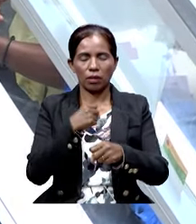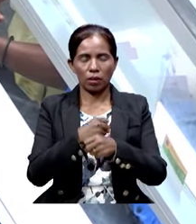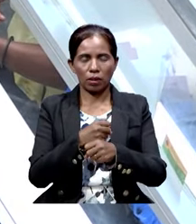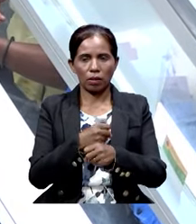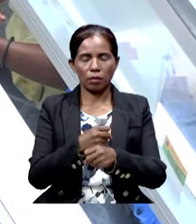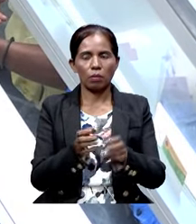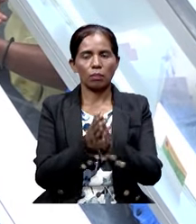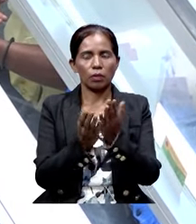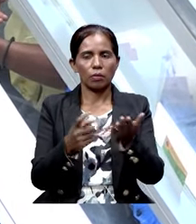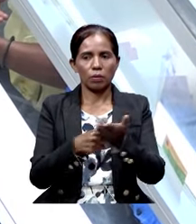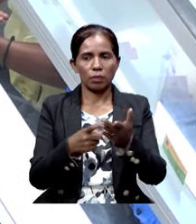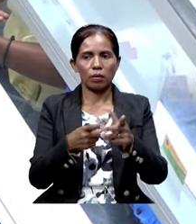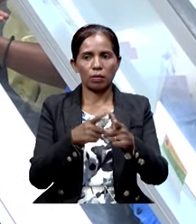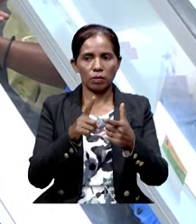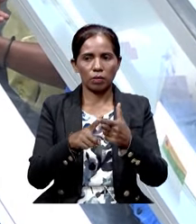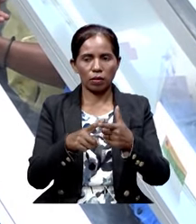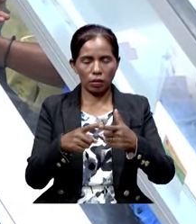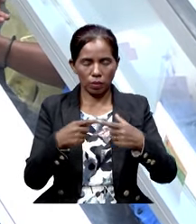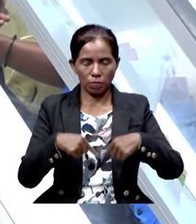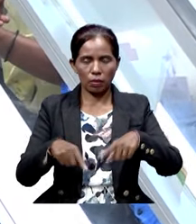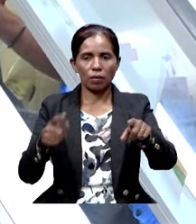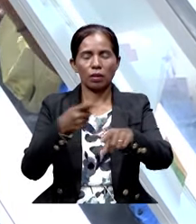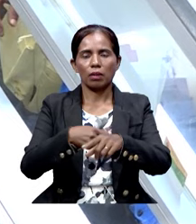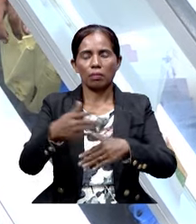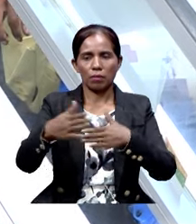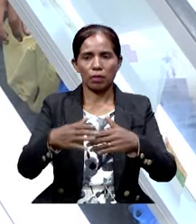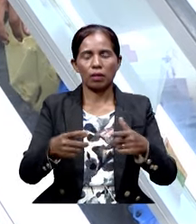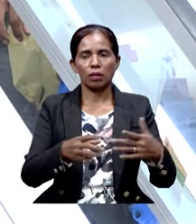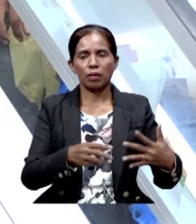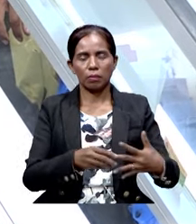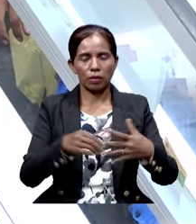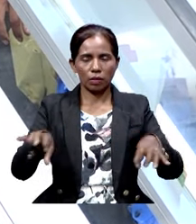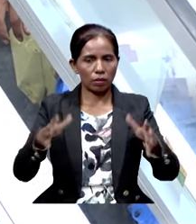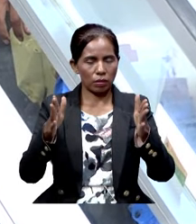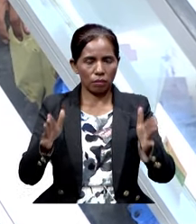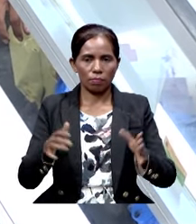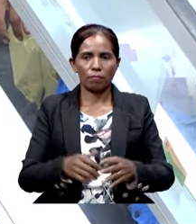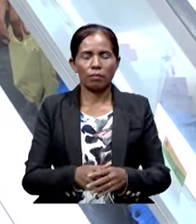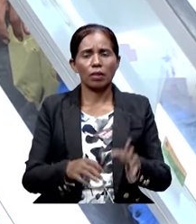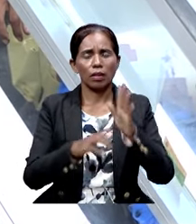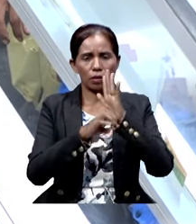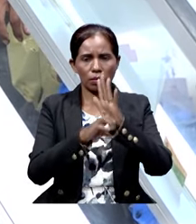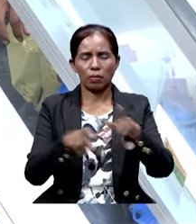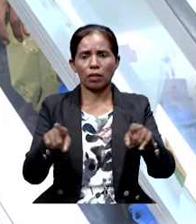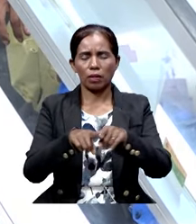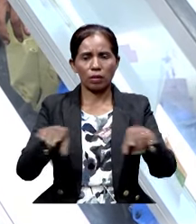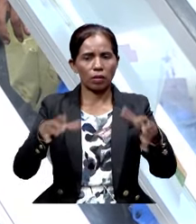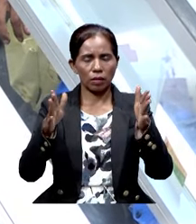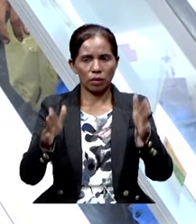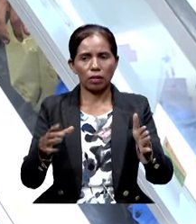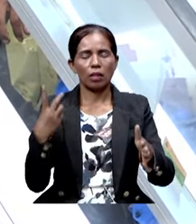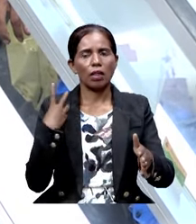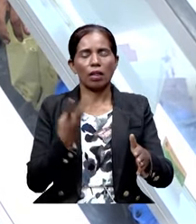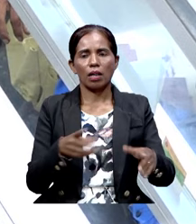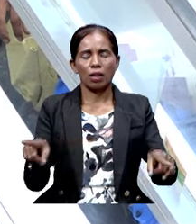passaporte, e depois a filha falia tempo para, e ele liga nesse trabalhador. Exemplo, esse trabalhador, se era, essa